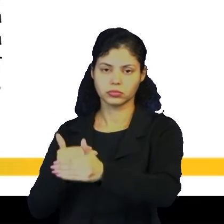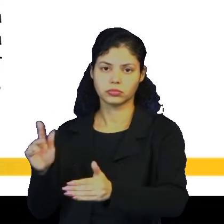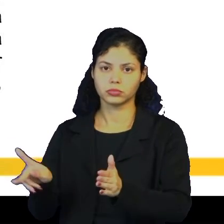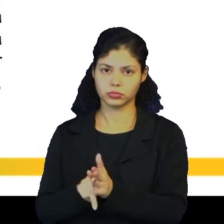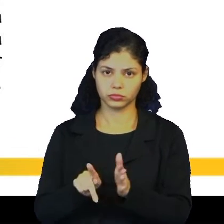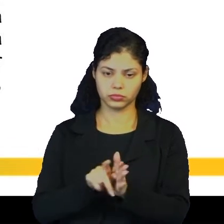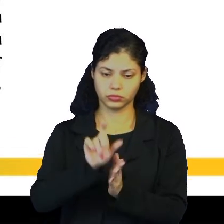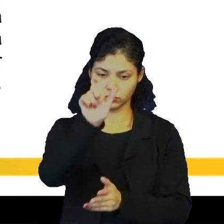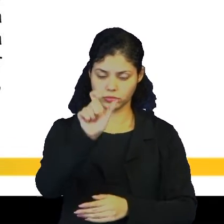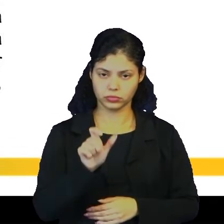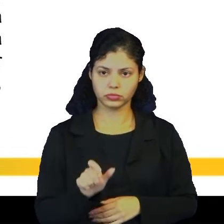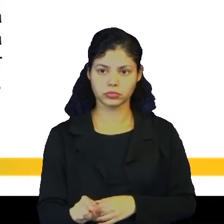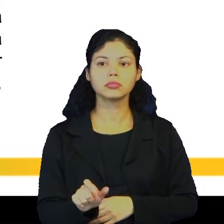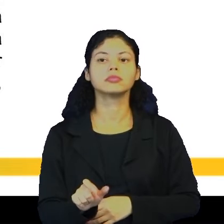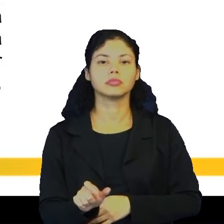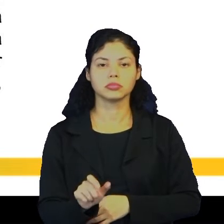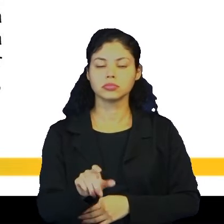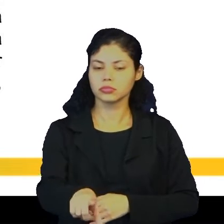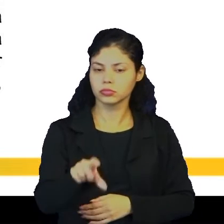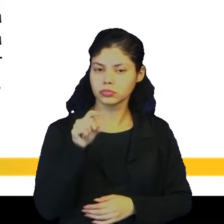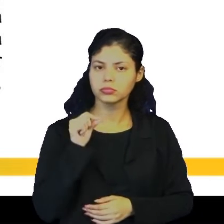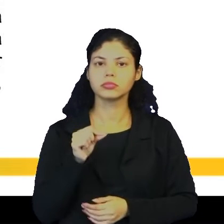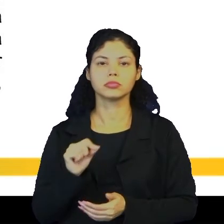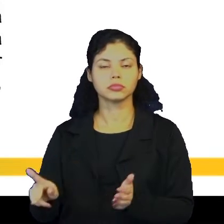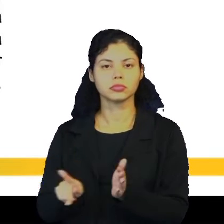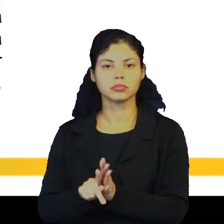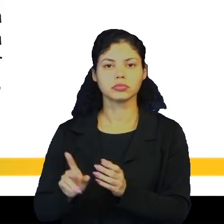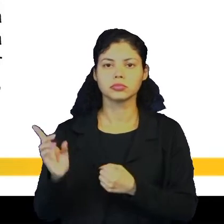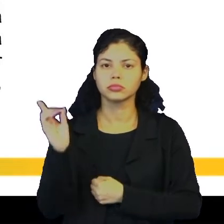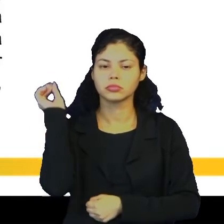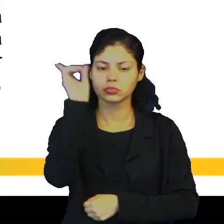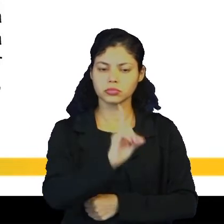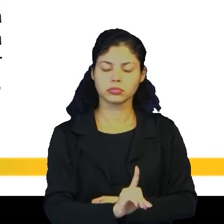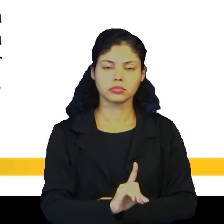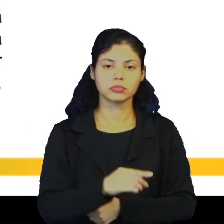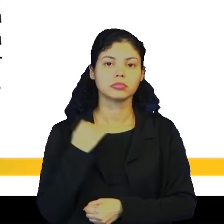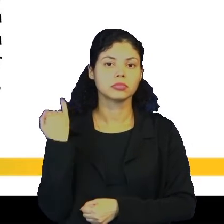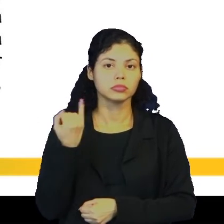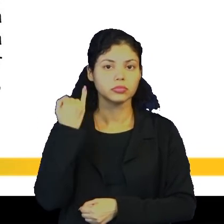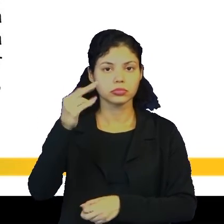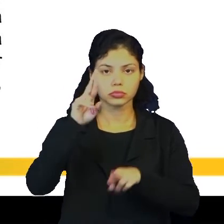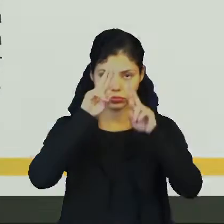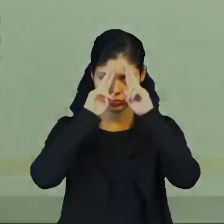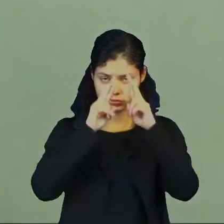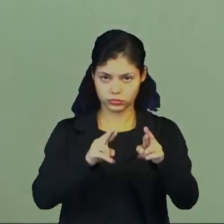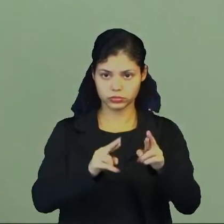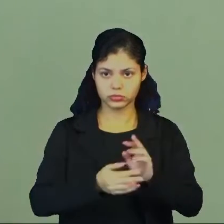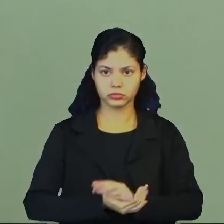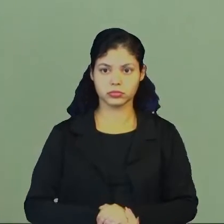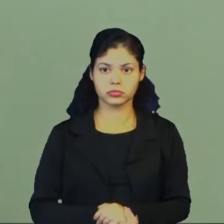de sua personalidade, né, tendo seus direitos e suas liberdades fundamentais respeitadas.